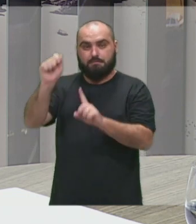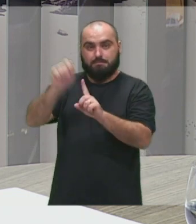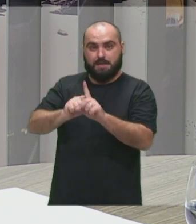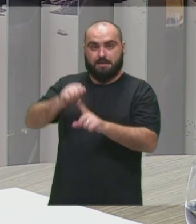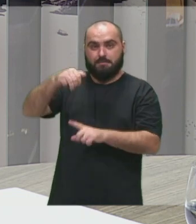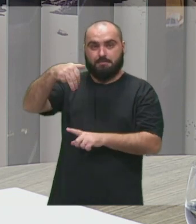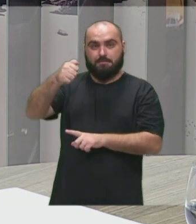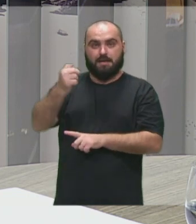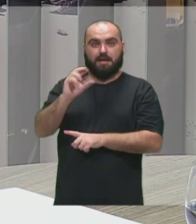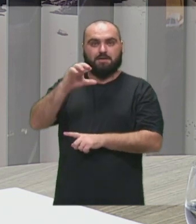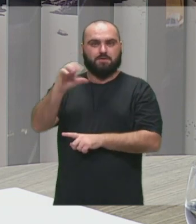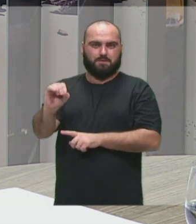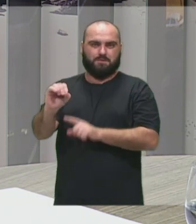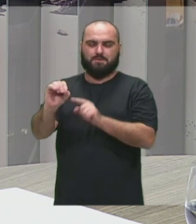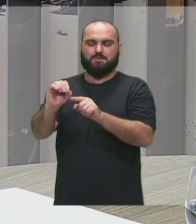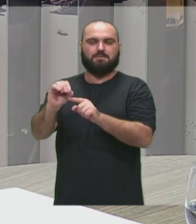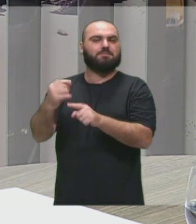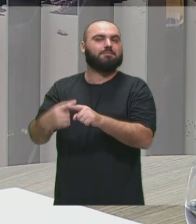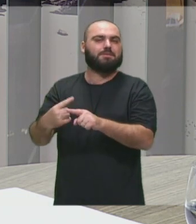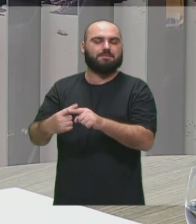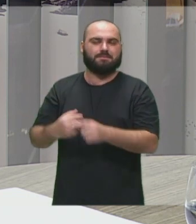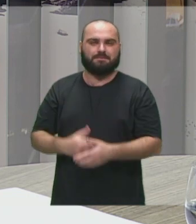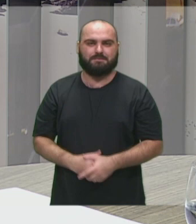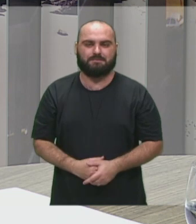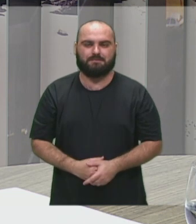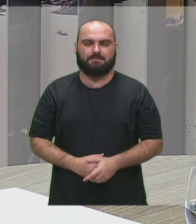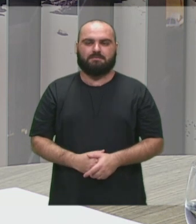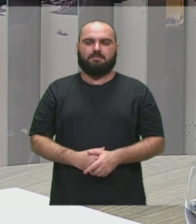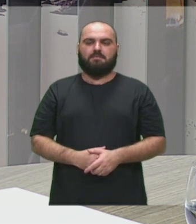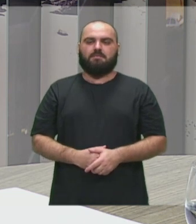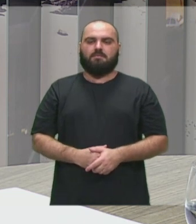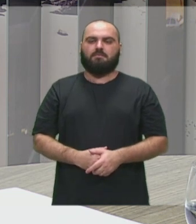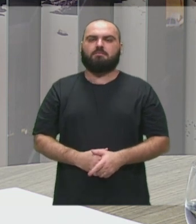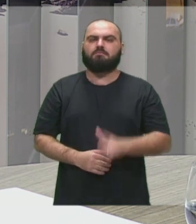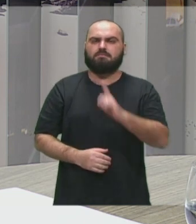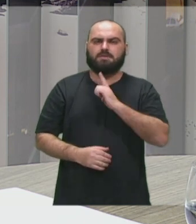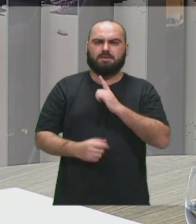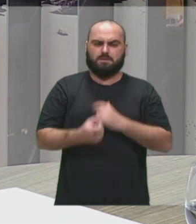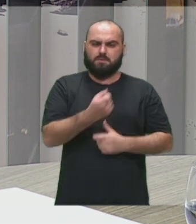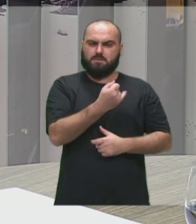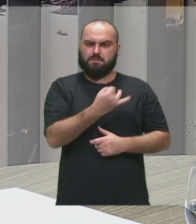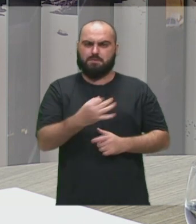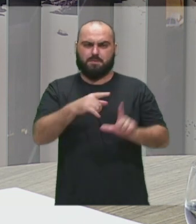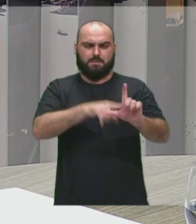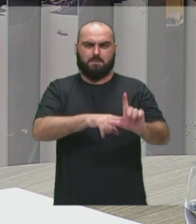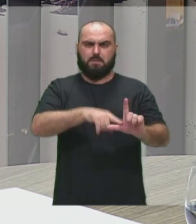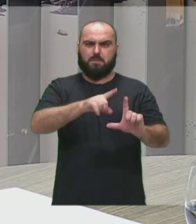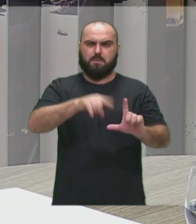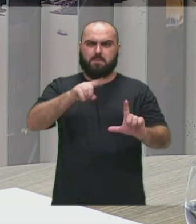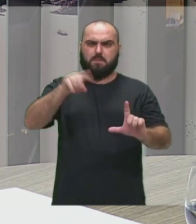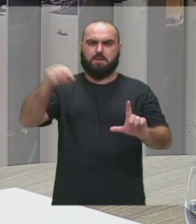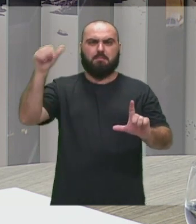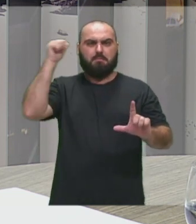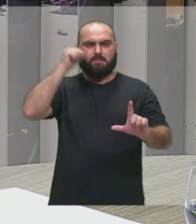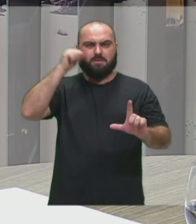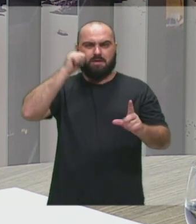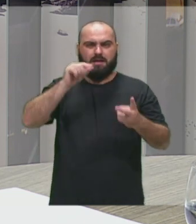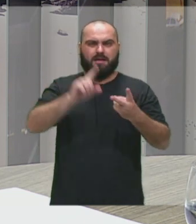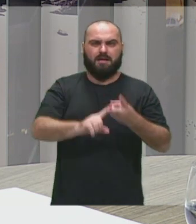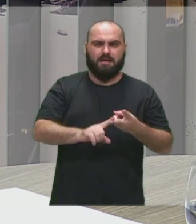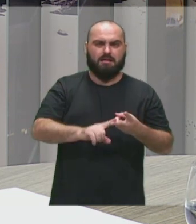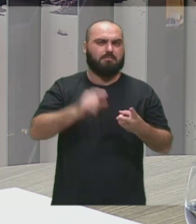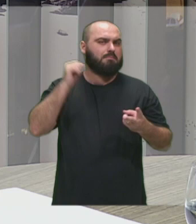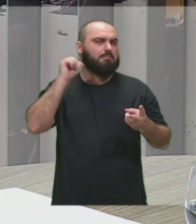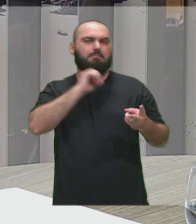março, justamente por conta do índice estar tão alto, a violência contra a mulher, o feminicídio e o